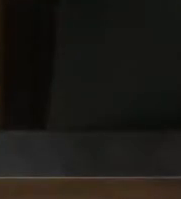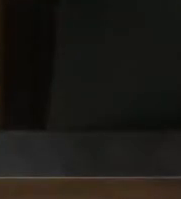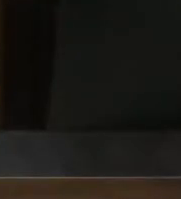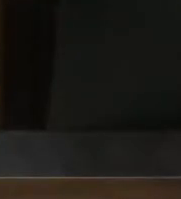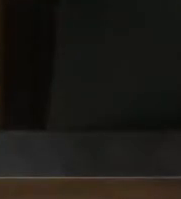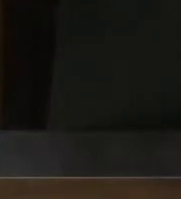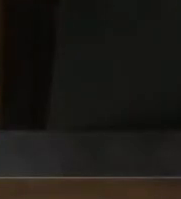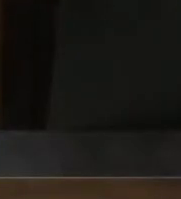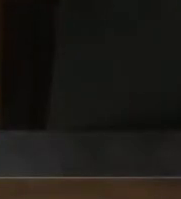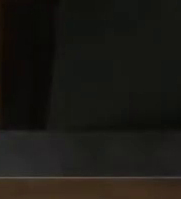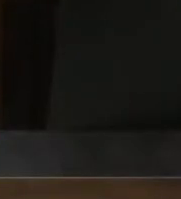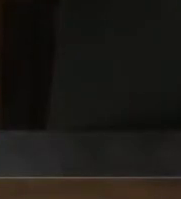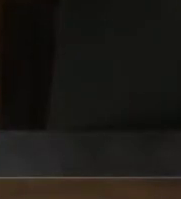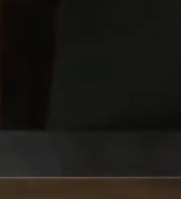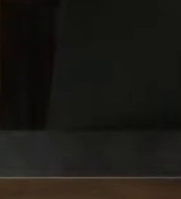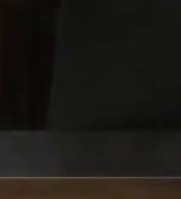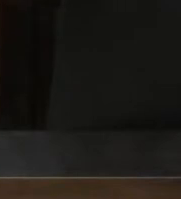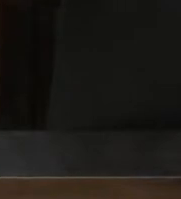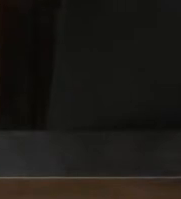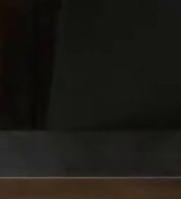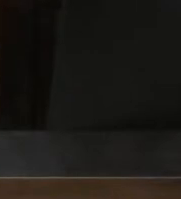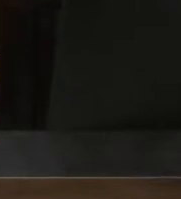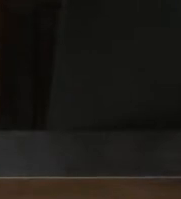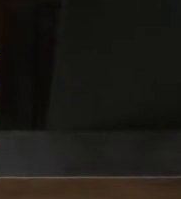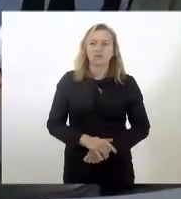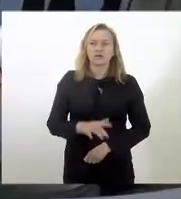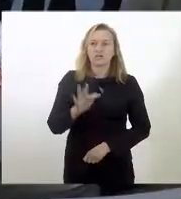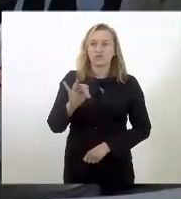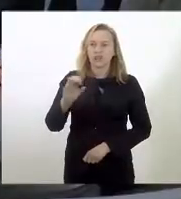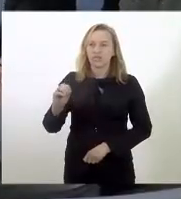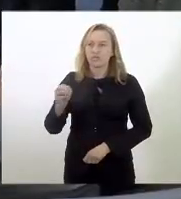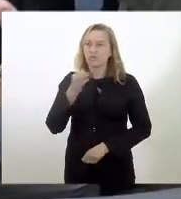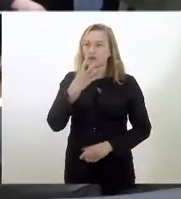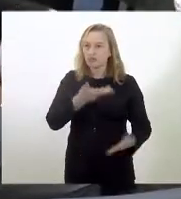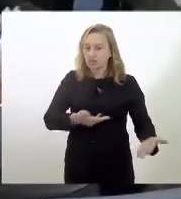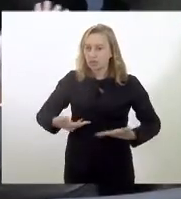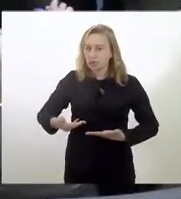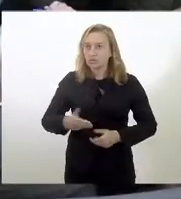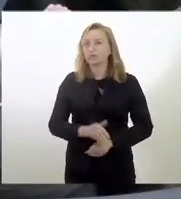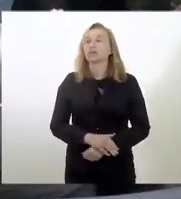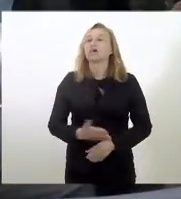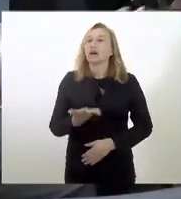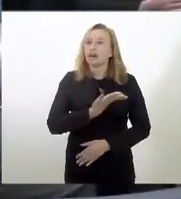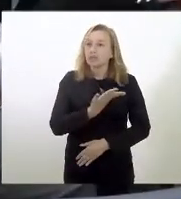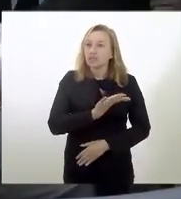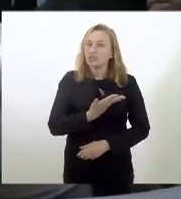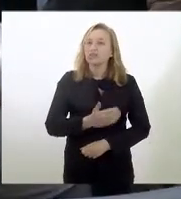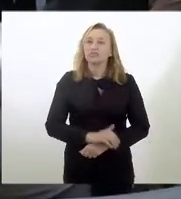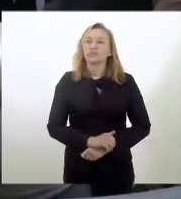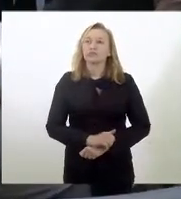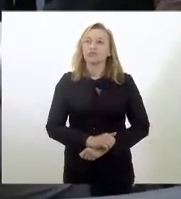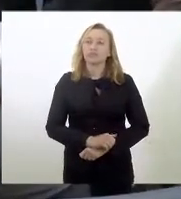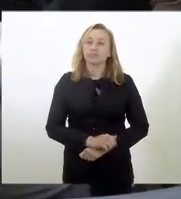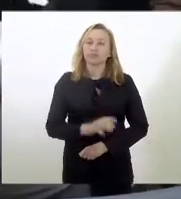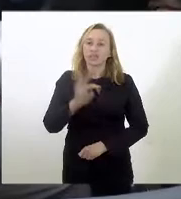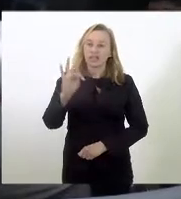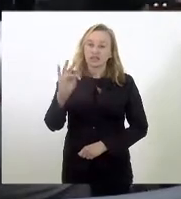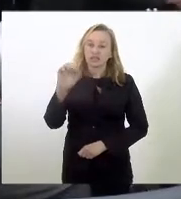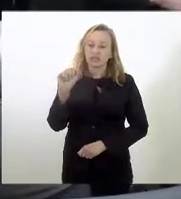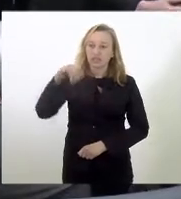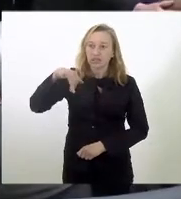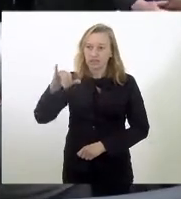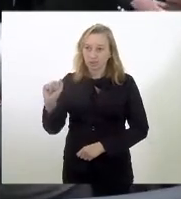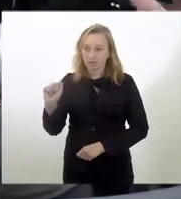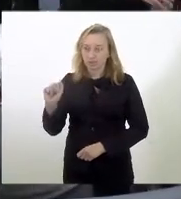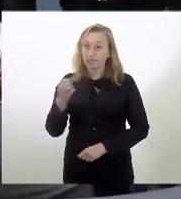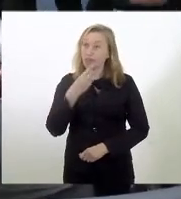Fernando. Fábio Queiroz da Serge, sejam bem-vindos. Nossa companheira, nossa amiga Tânia Rodrigues, seja